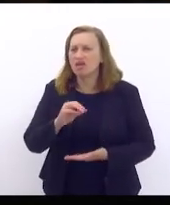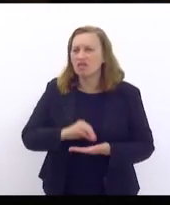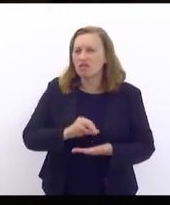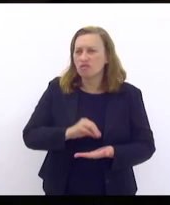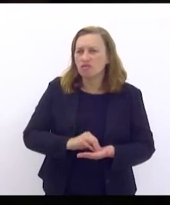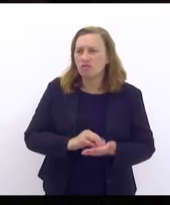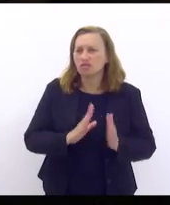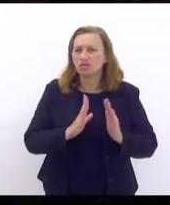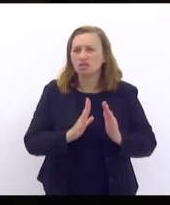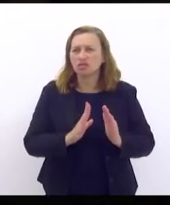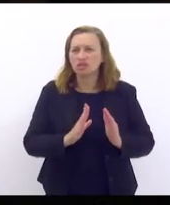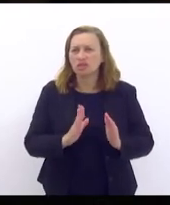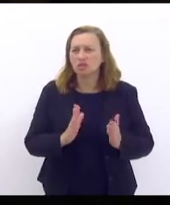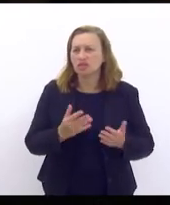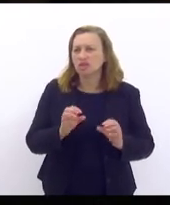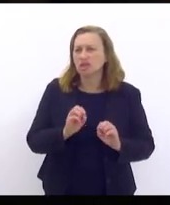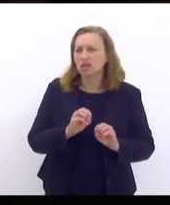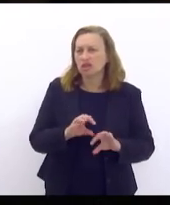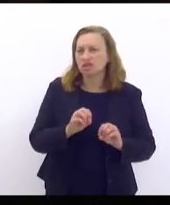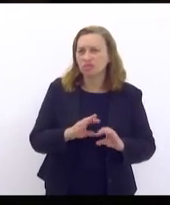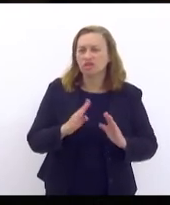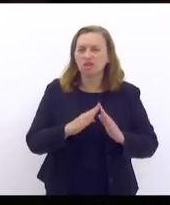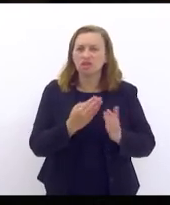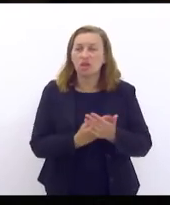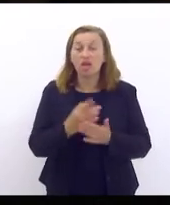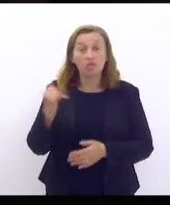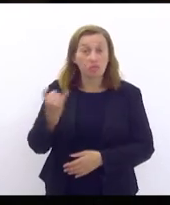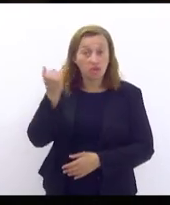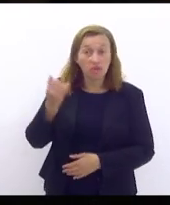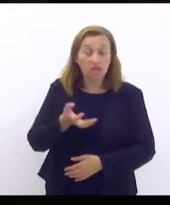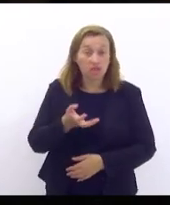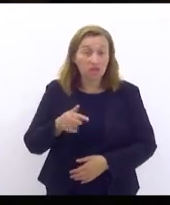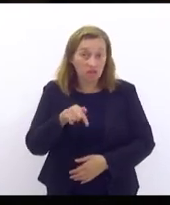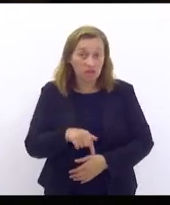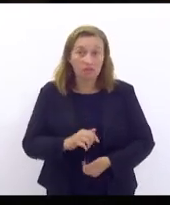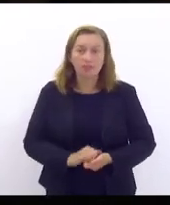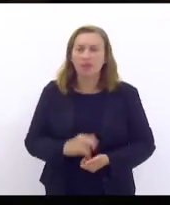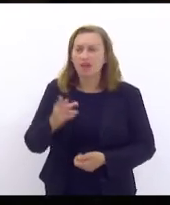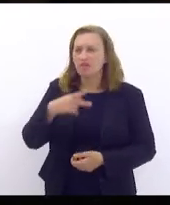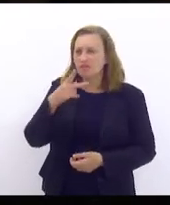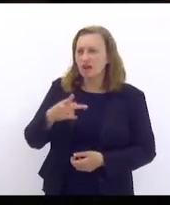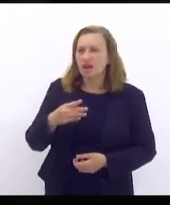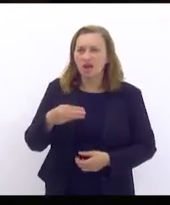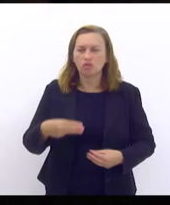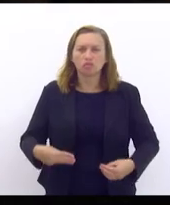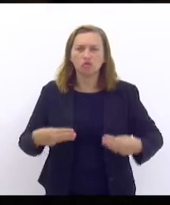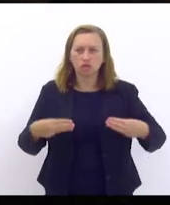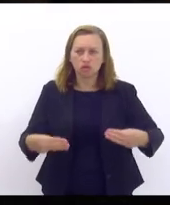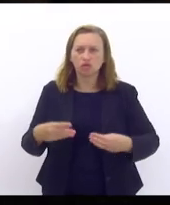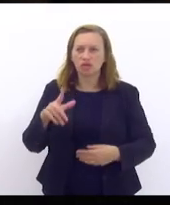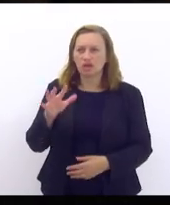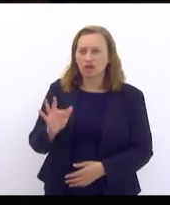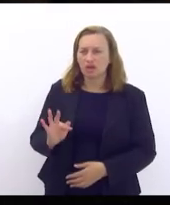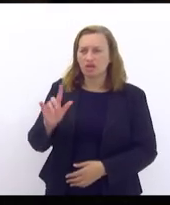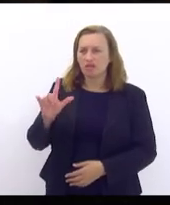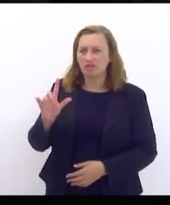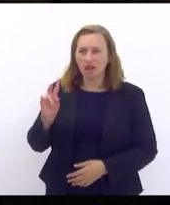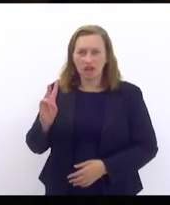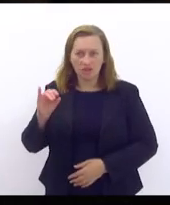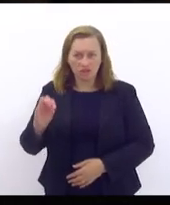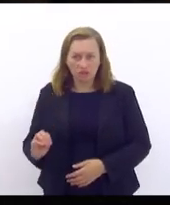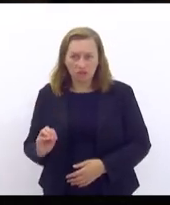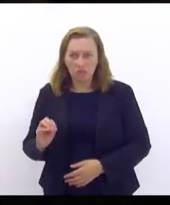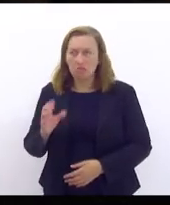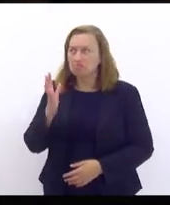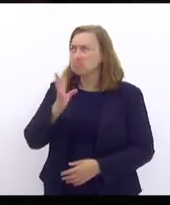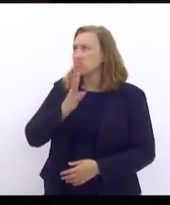nas escolas. E aí, muito importante, queria aqui falar com o ministro Flávio Dino, que talvez